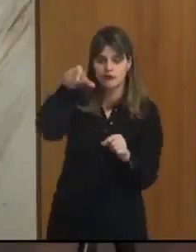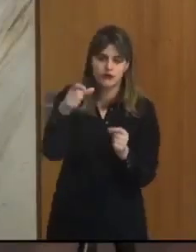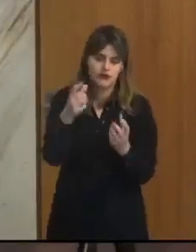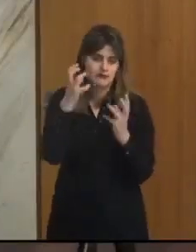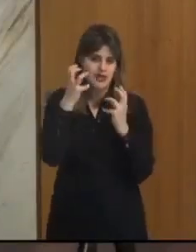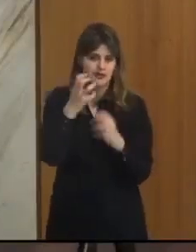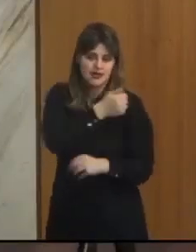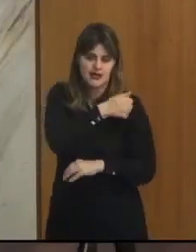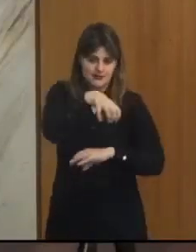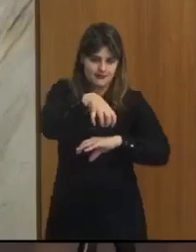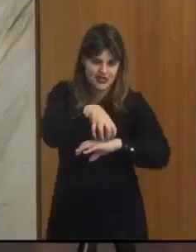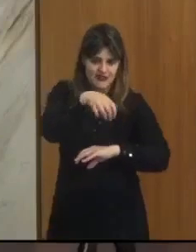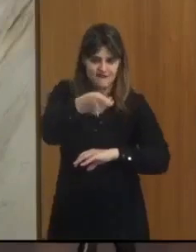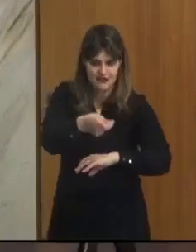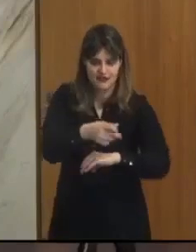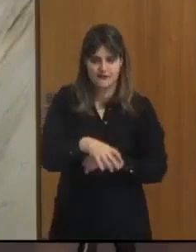população.